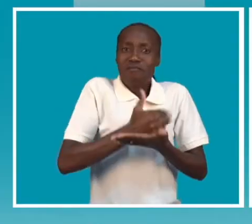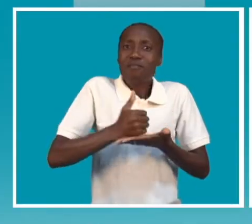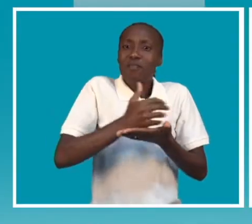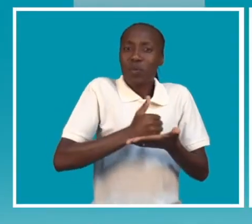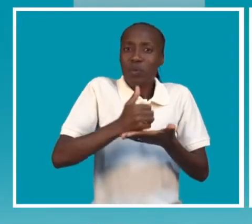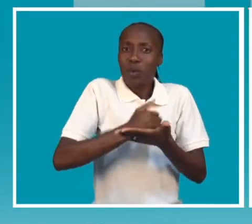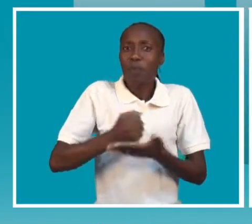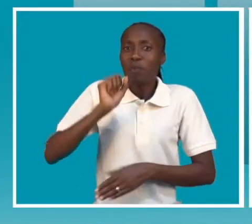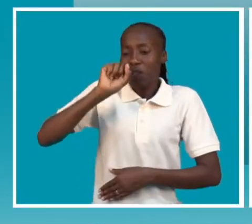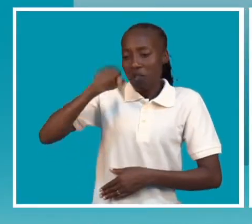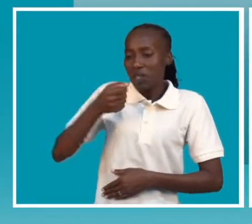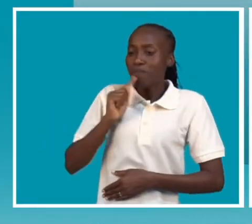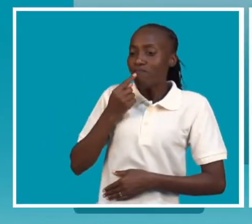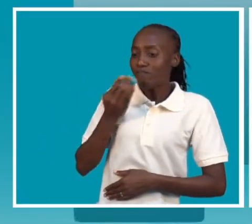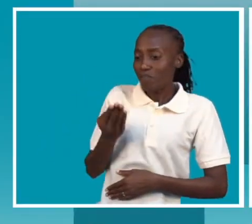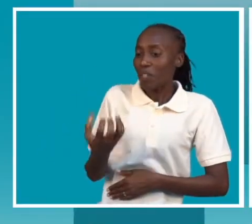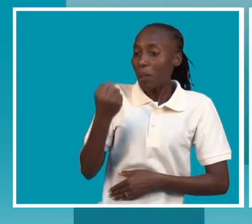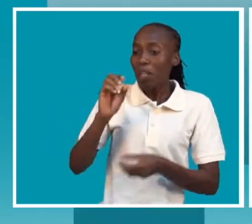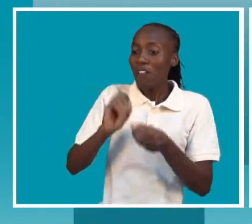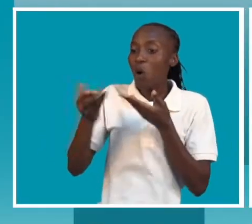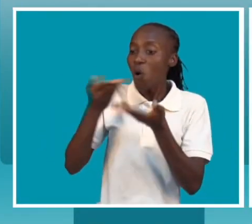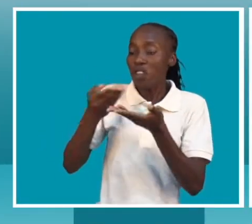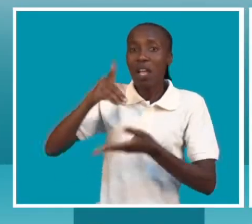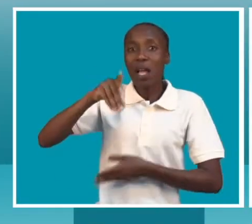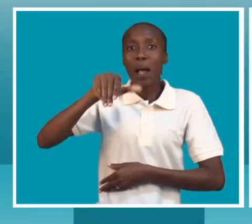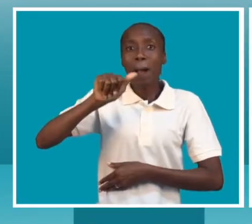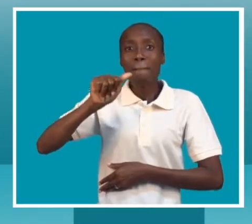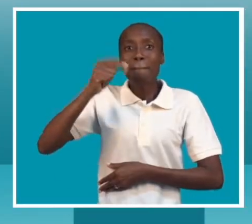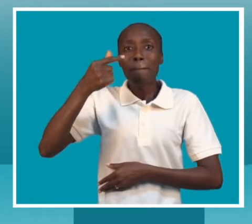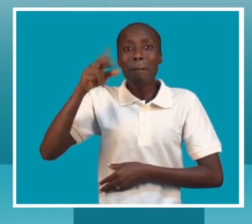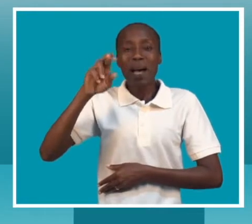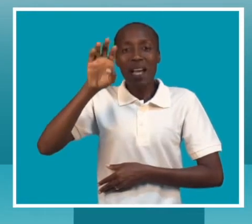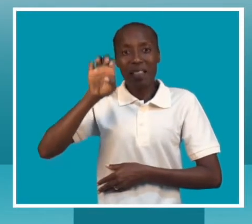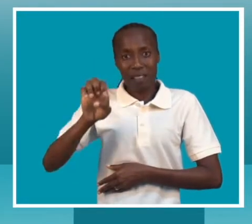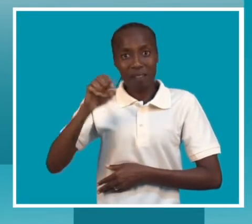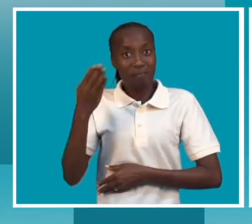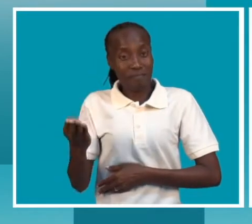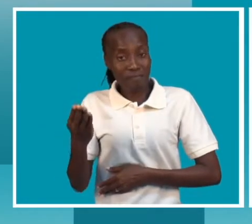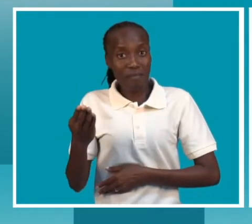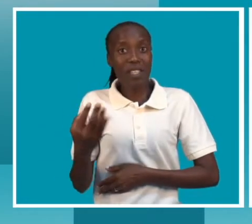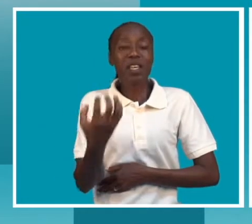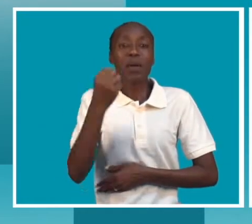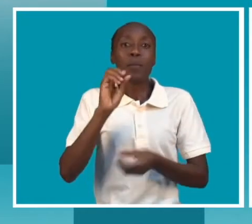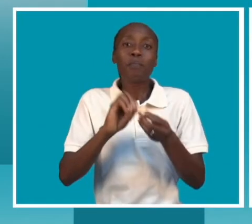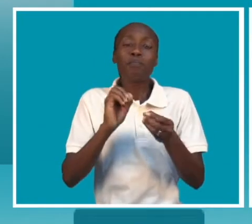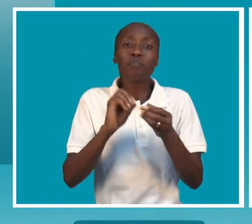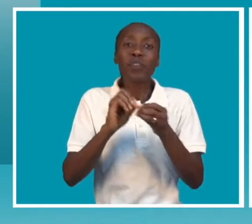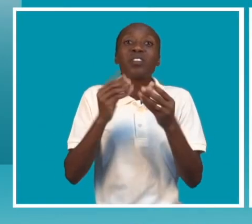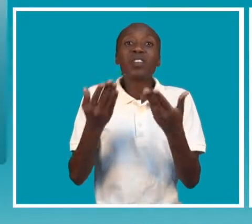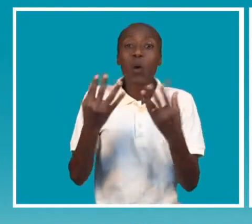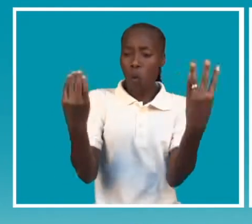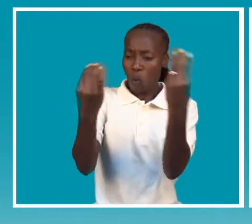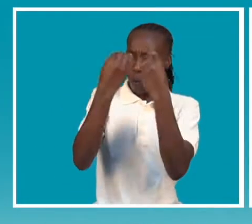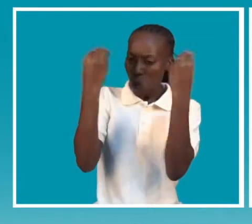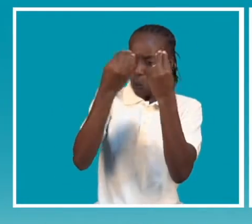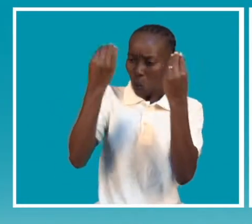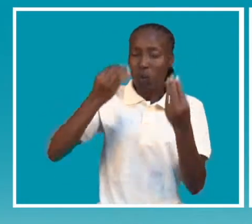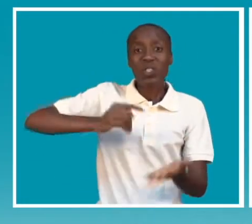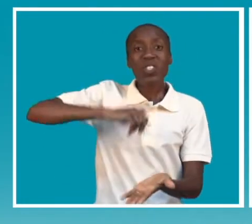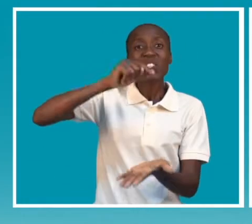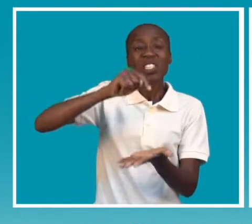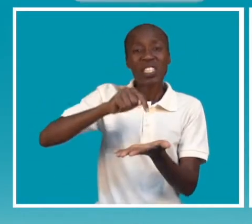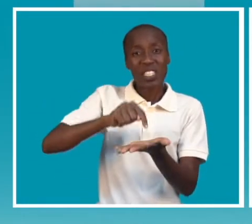Sim, vamos conversar com o padre Alexandre Domingos. Dentro dos cursos que tem aqui na Mercês,